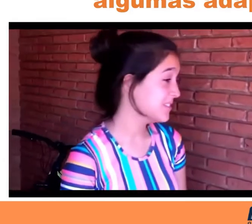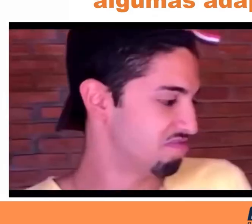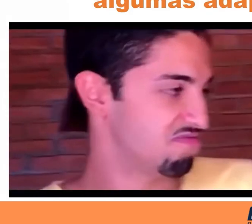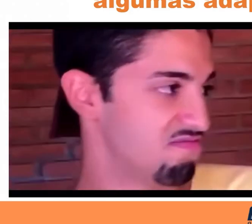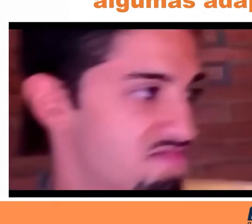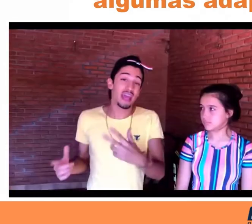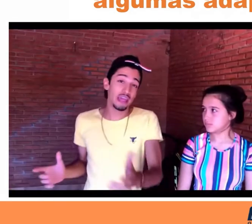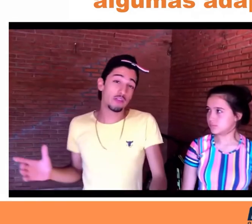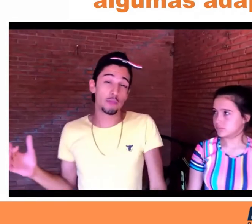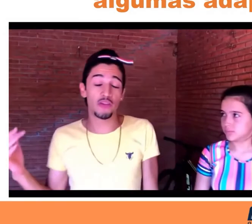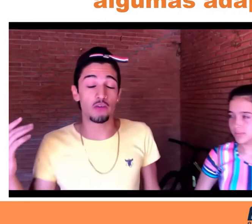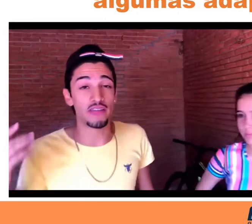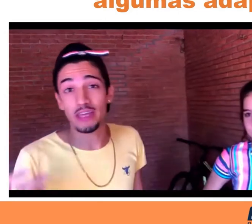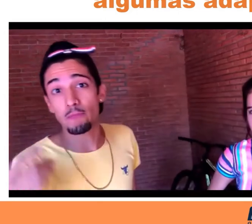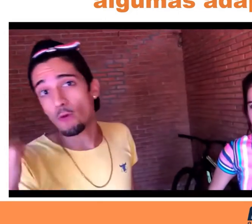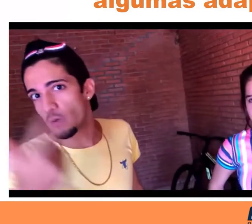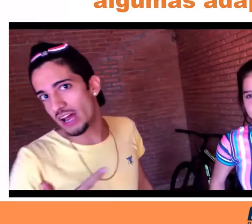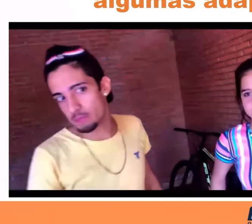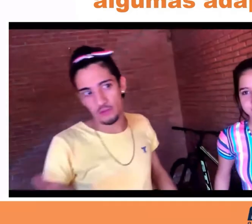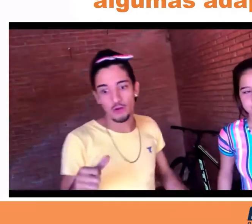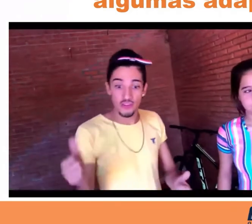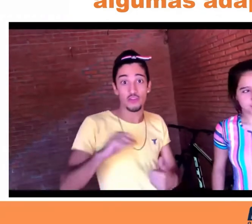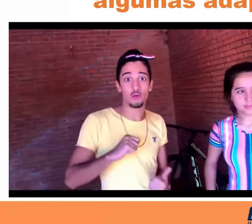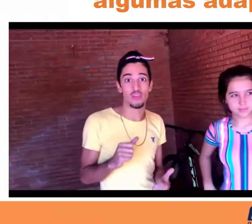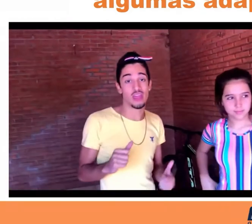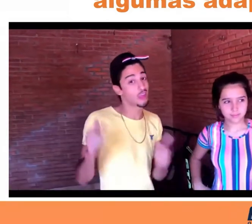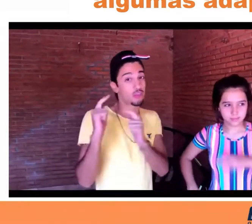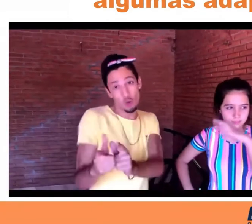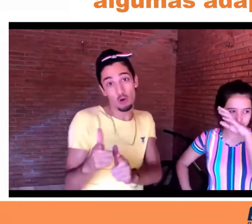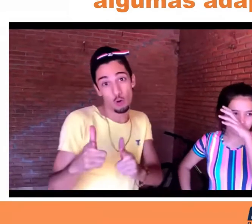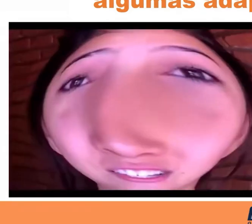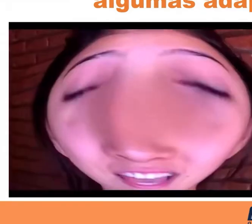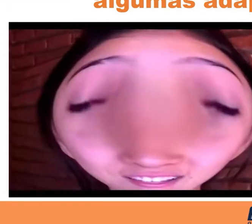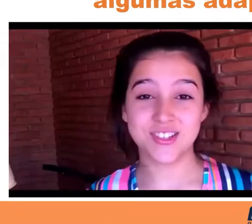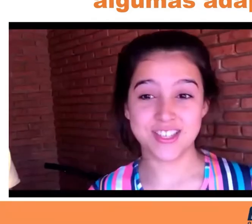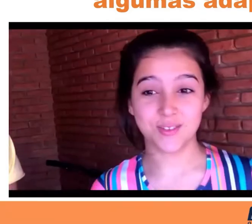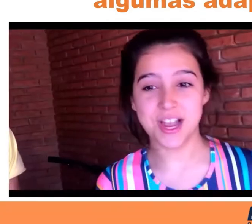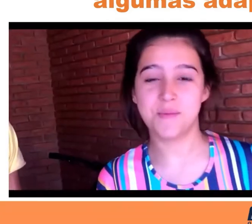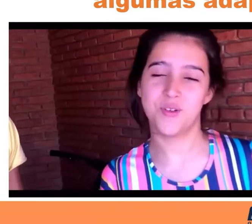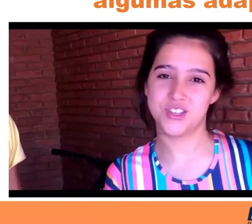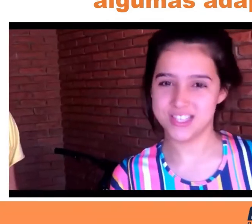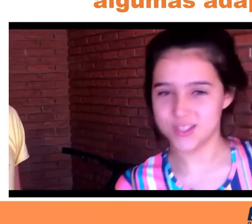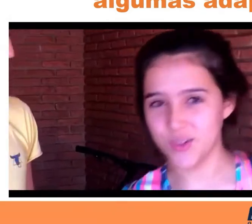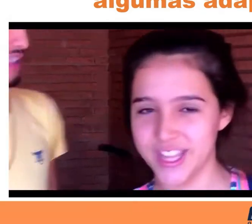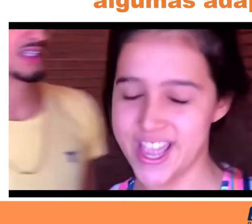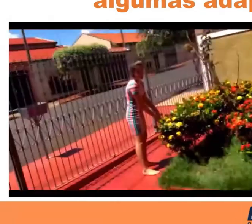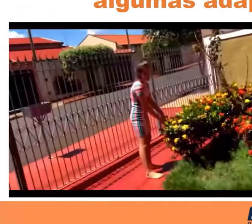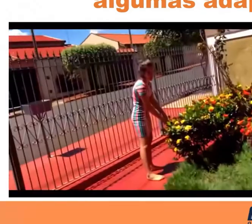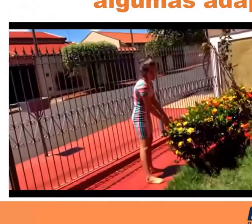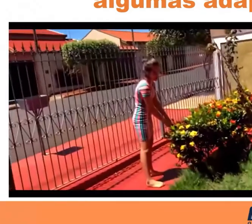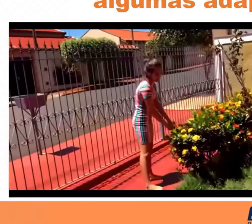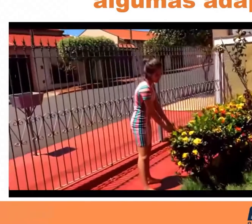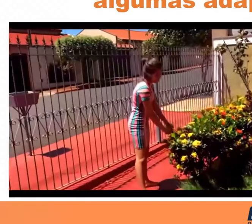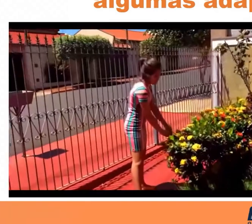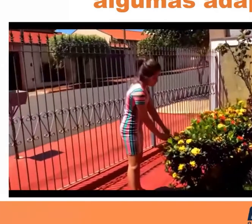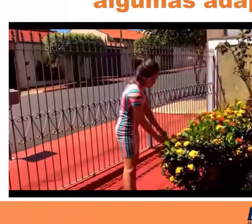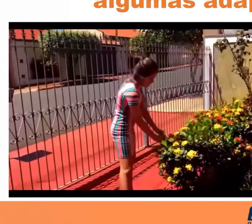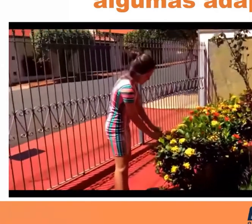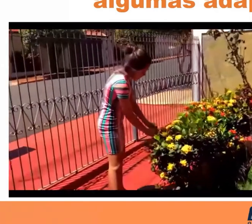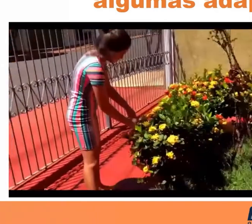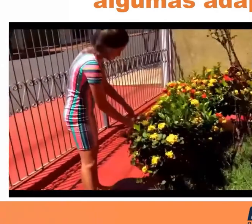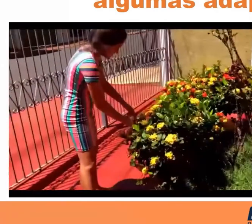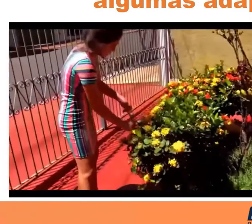vantagens, Elina. E aí, outra pessoa vai ter que procurar essa pessoa que foi se esconder na sua cor. Gente, vai ser o lugar pra se esconder. Você pega assim